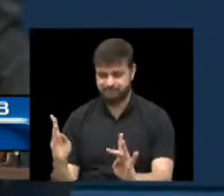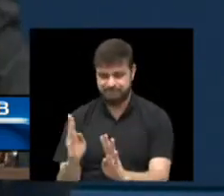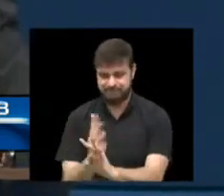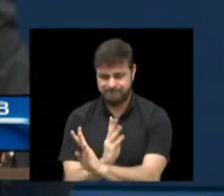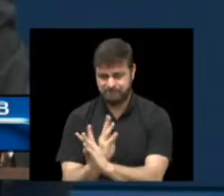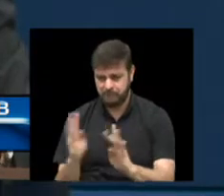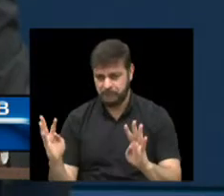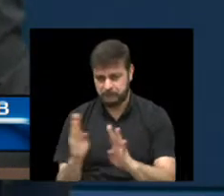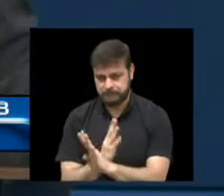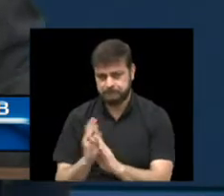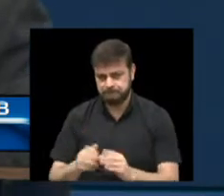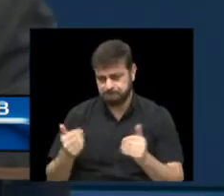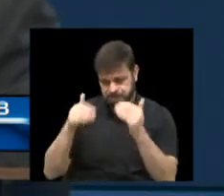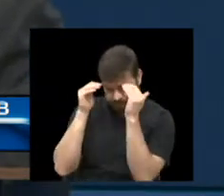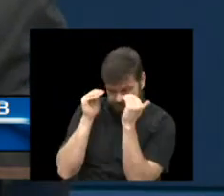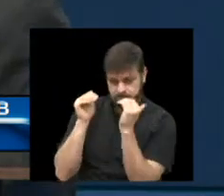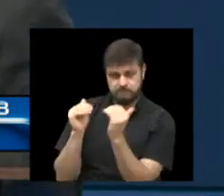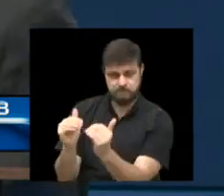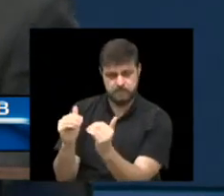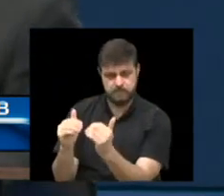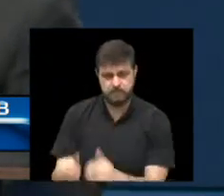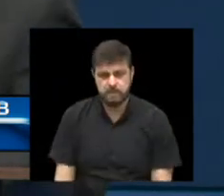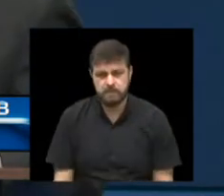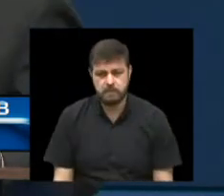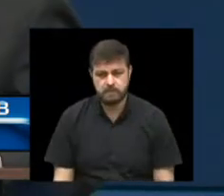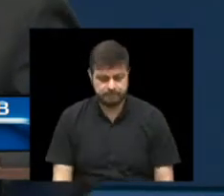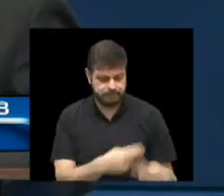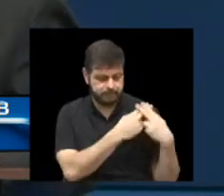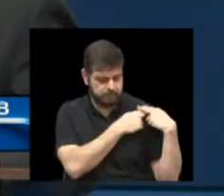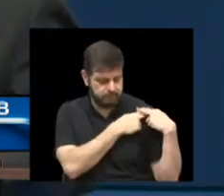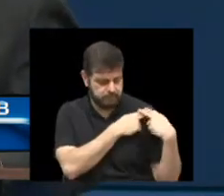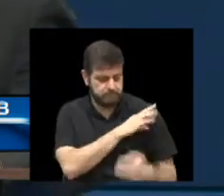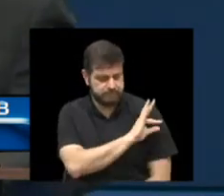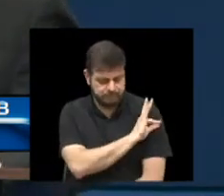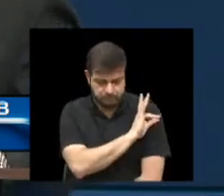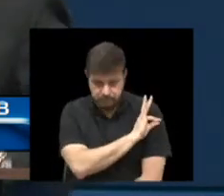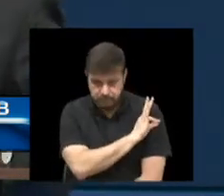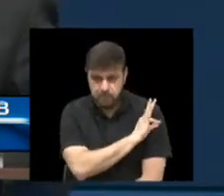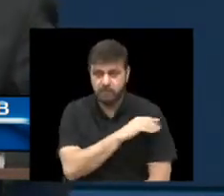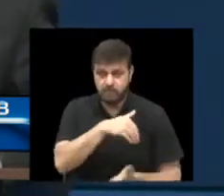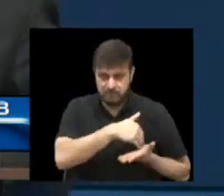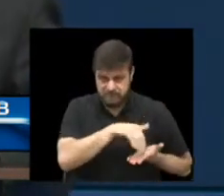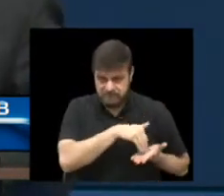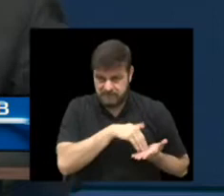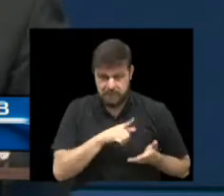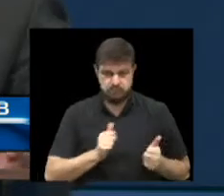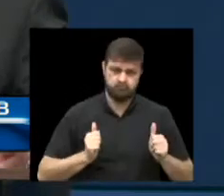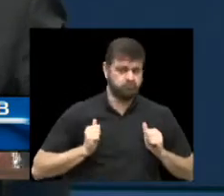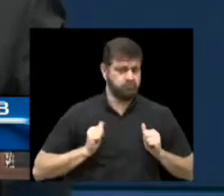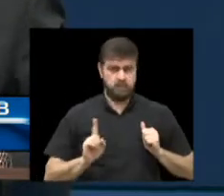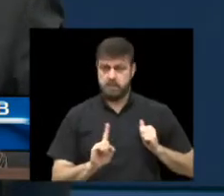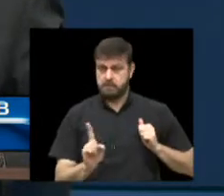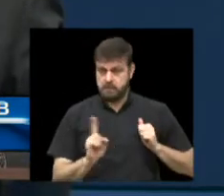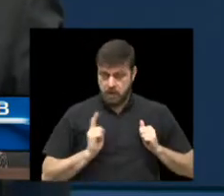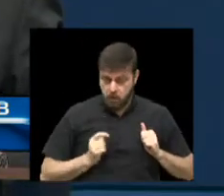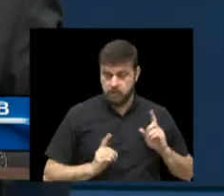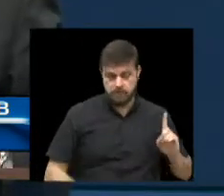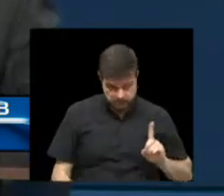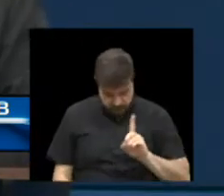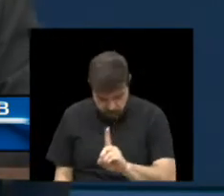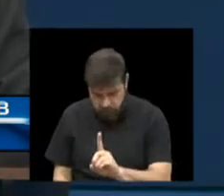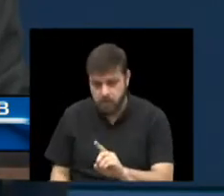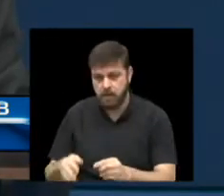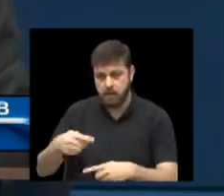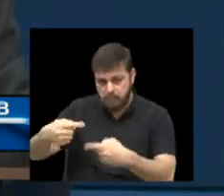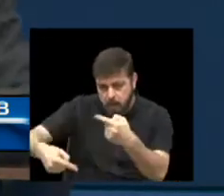do Colégio Notre-Dame. Então, essa é a responsabilidade da prefeitura. O secretário não se furtou dessa ampla discussão e